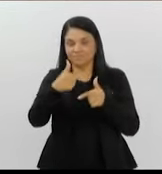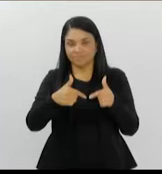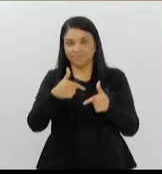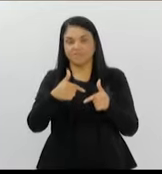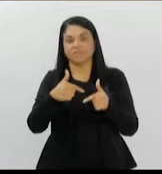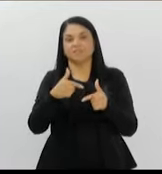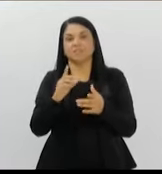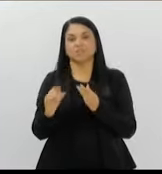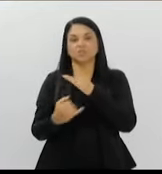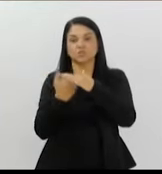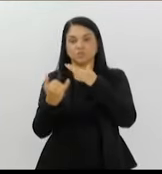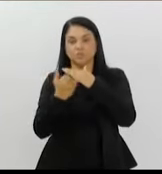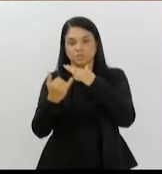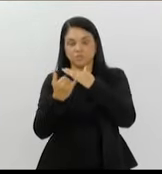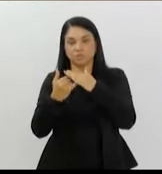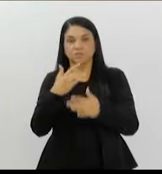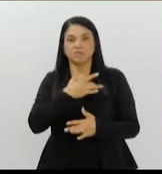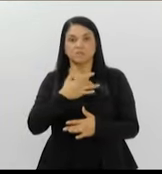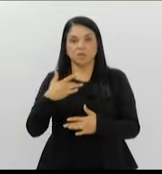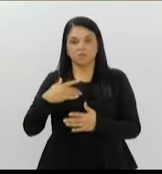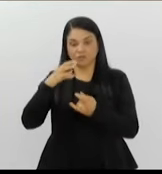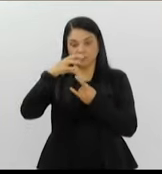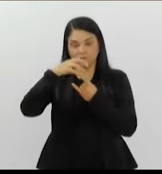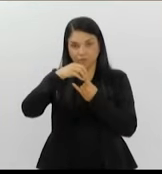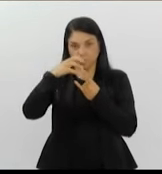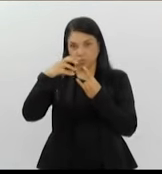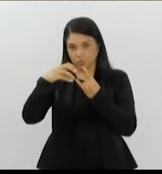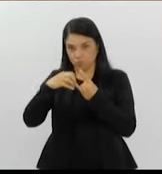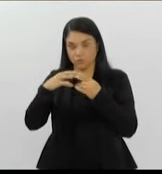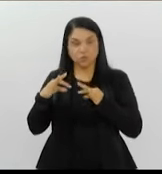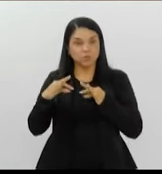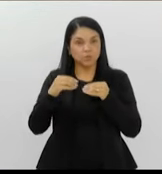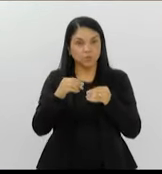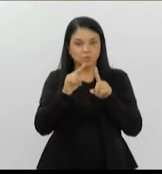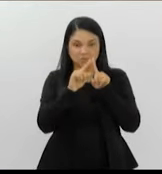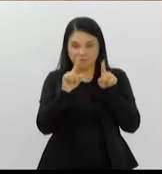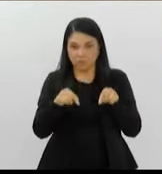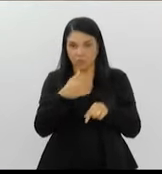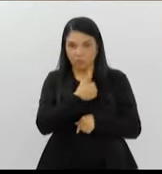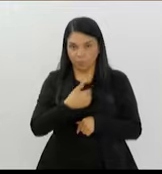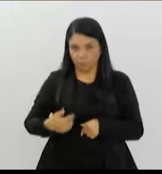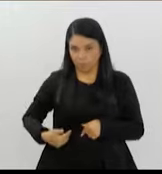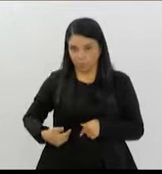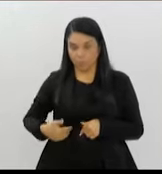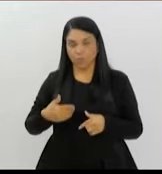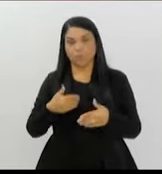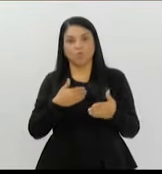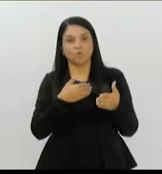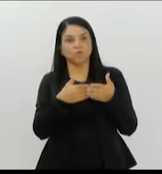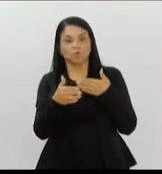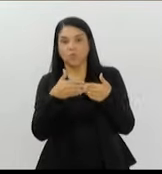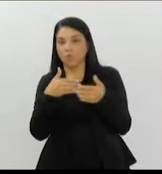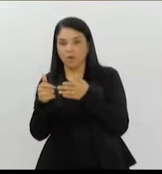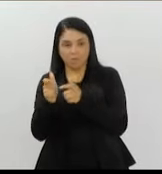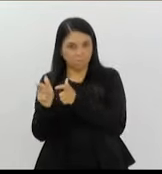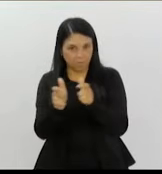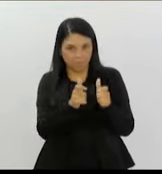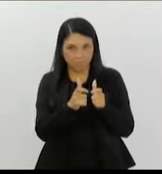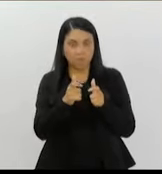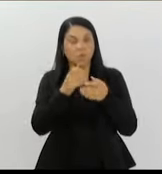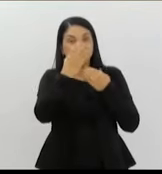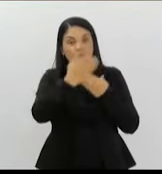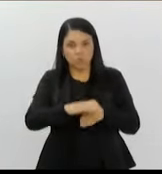da América Latina, que se chama Fiocruz. Todo servidor público federal, ou de qualquer outra esfera, qualquer servidor público